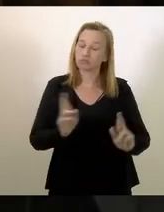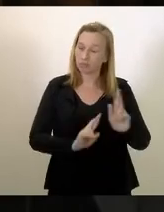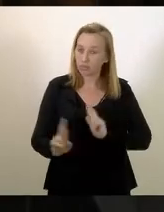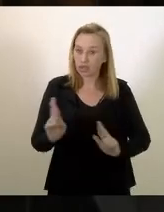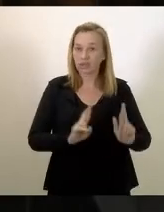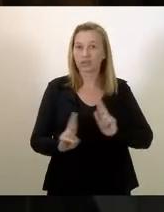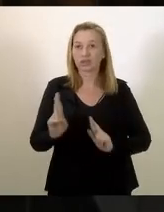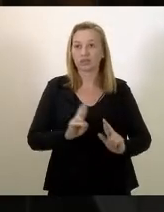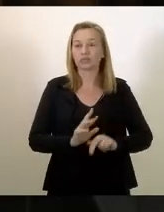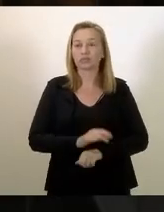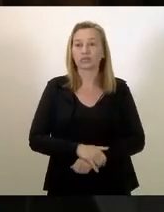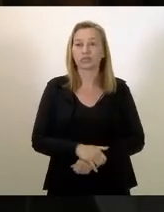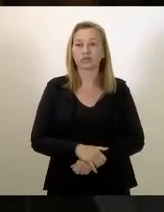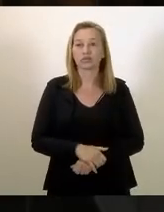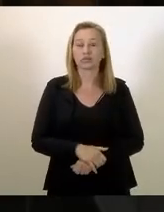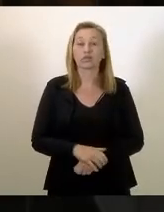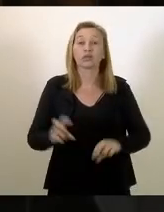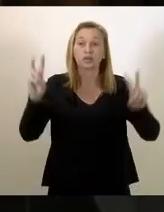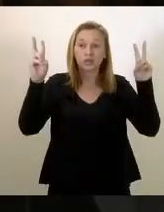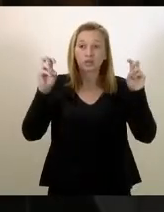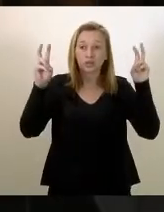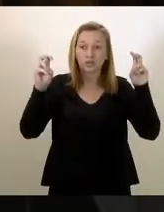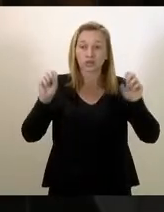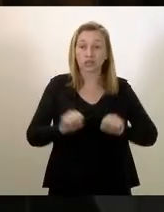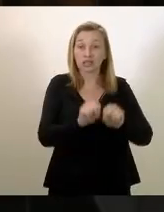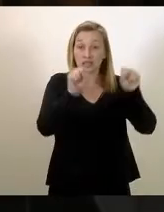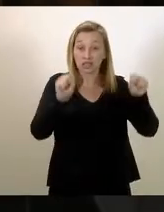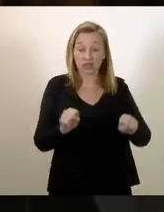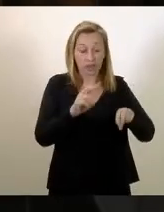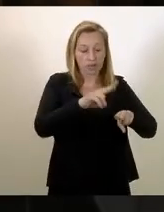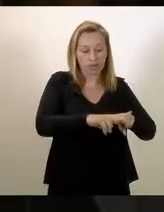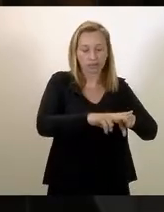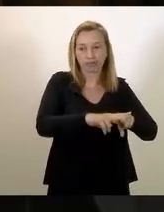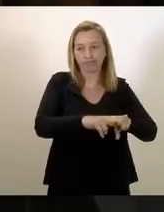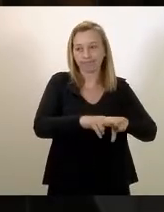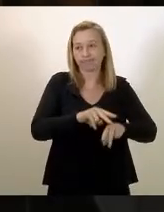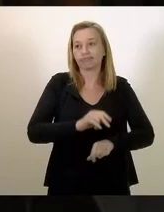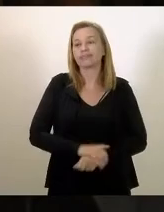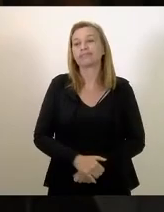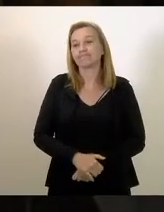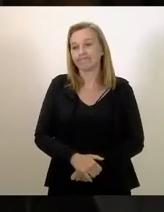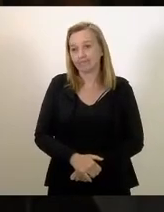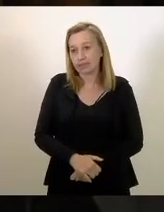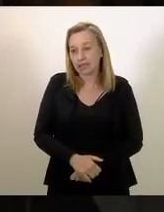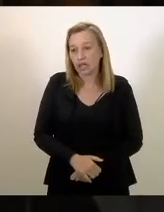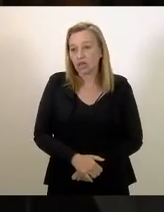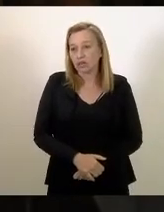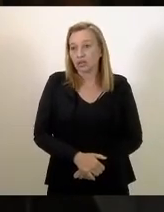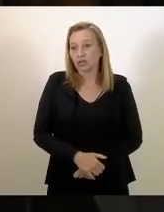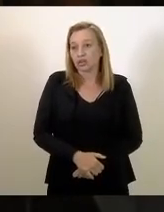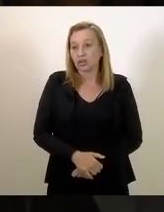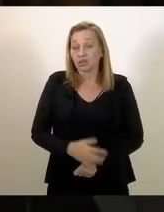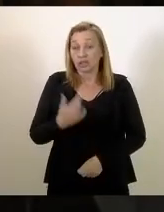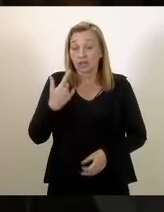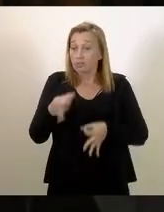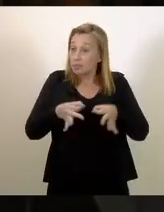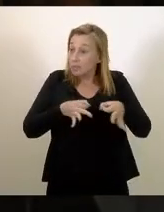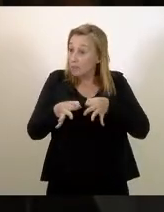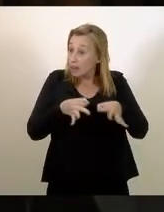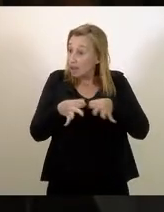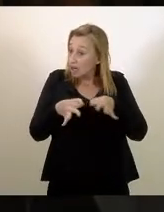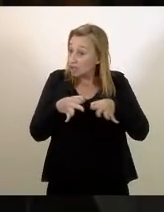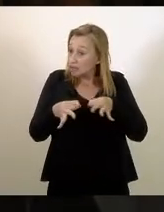a questão do sistema penitenciário quando a gente estava se preparando